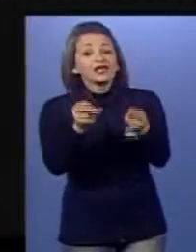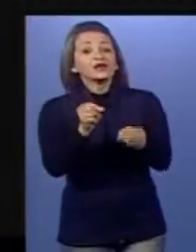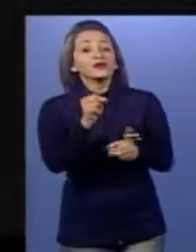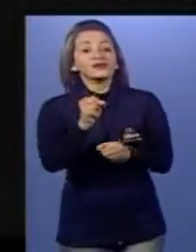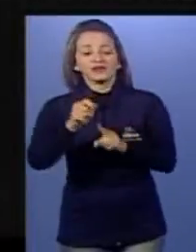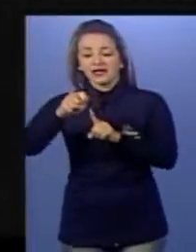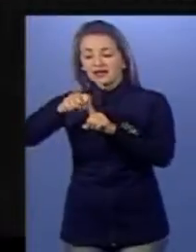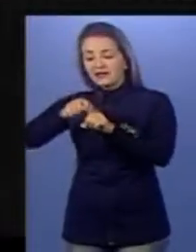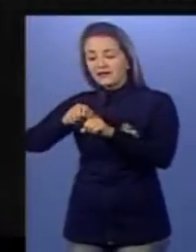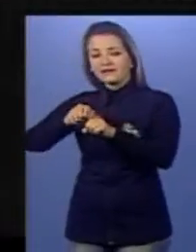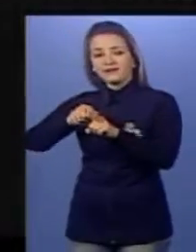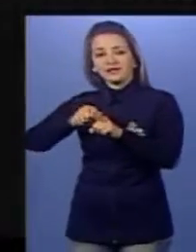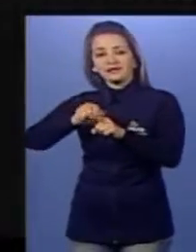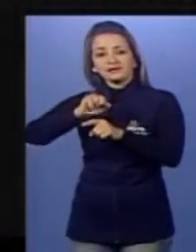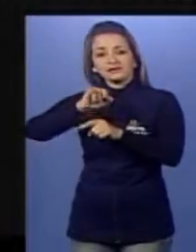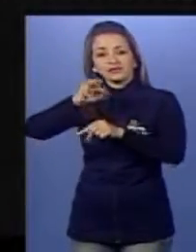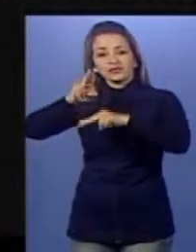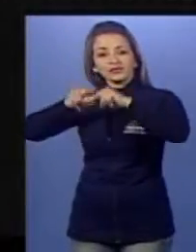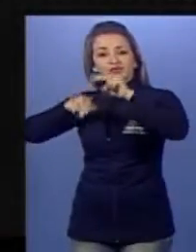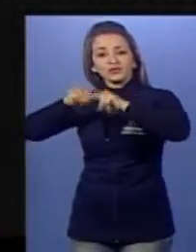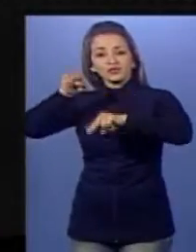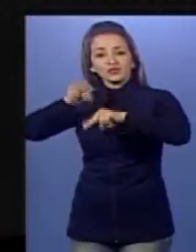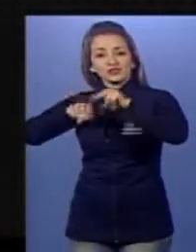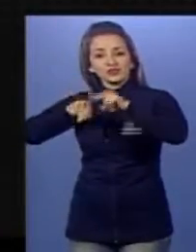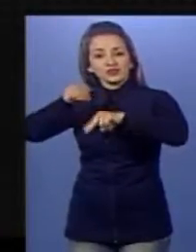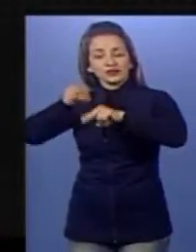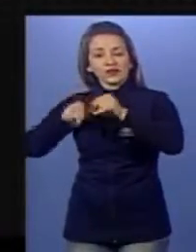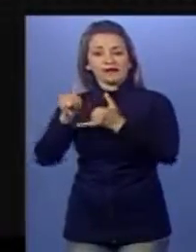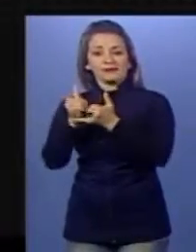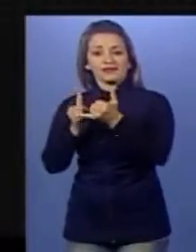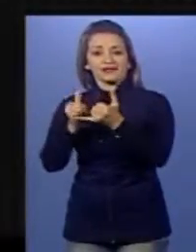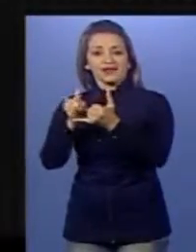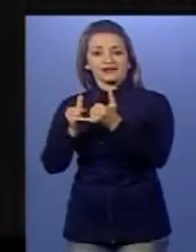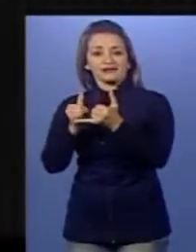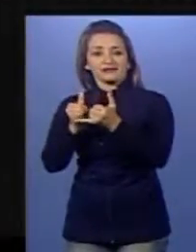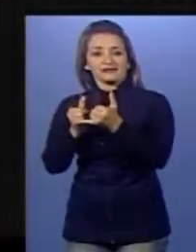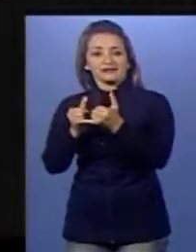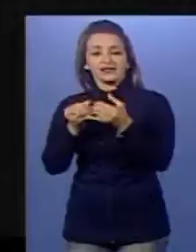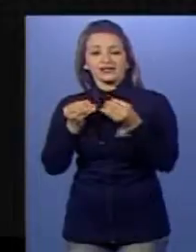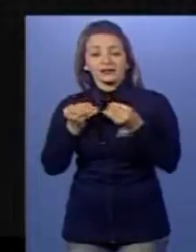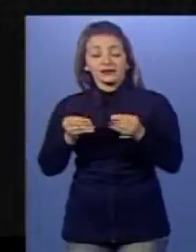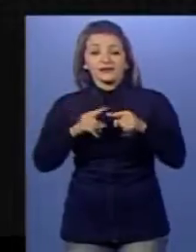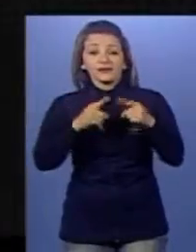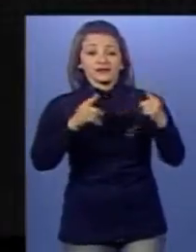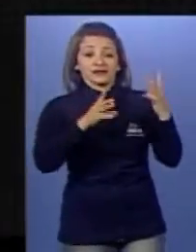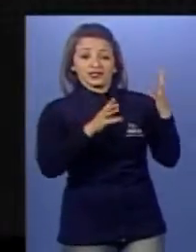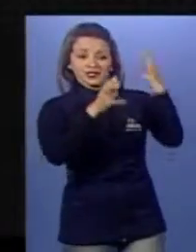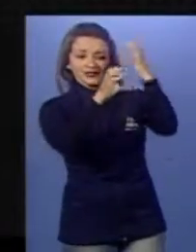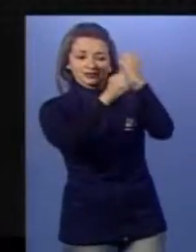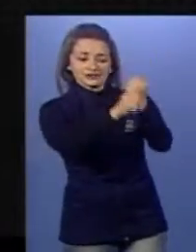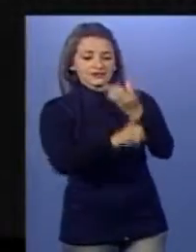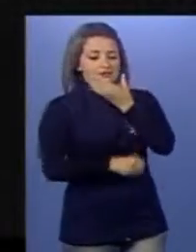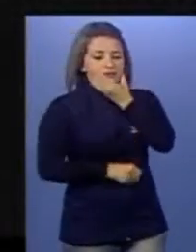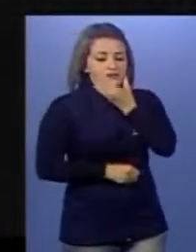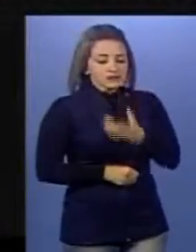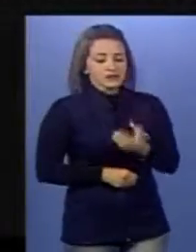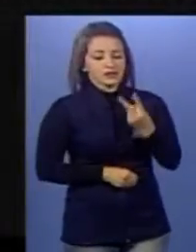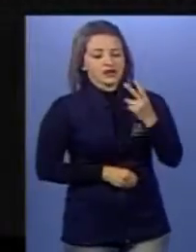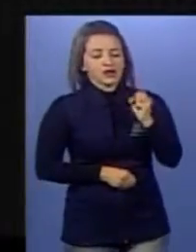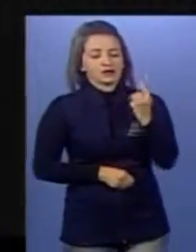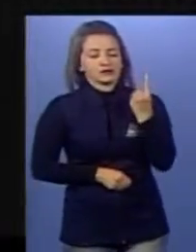taxa de desemprego total de dezembro vai ser a mesma de 2011/2012